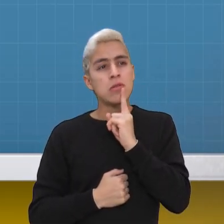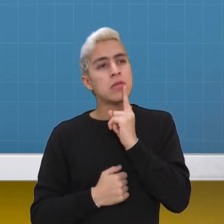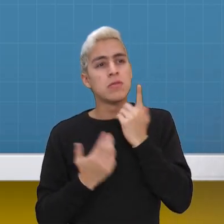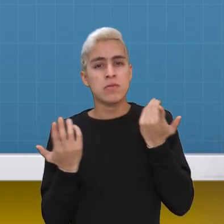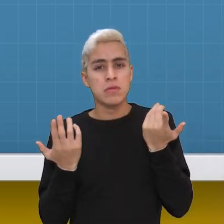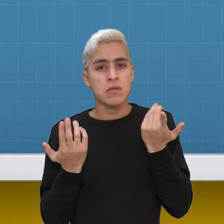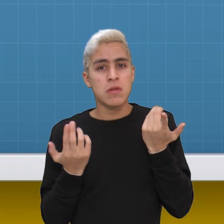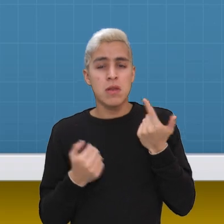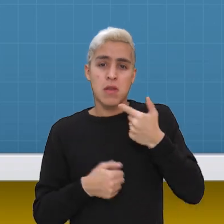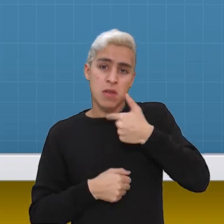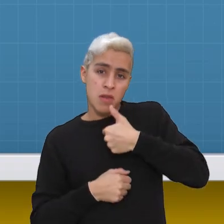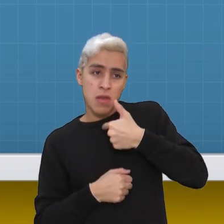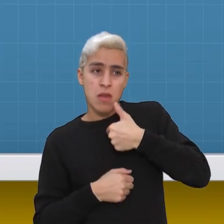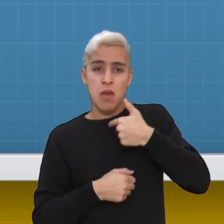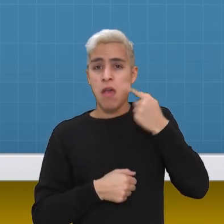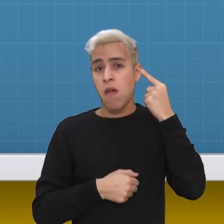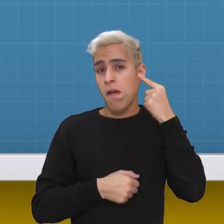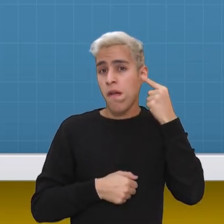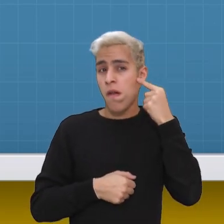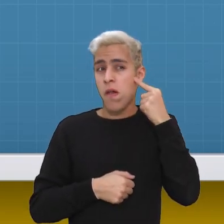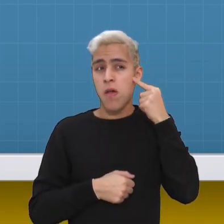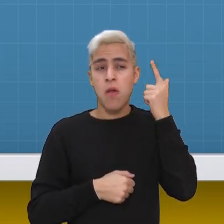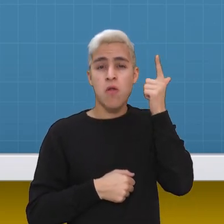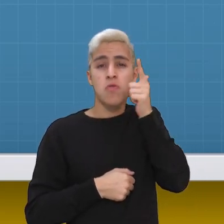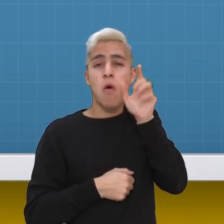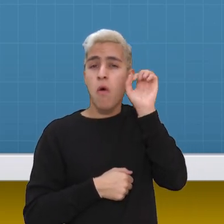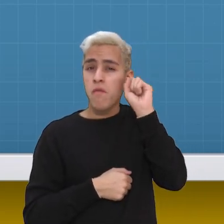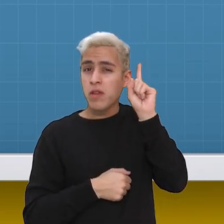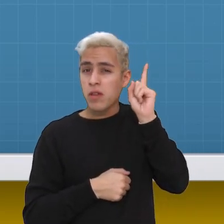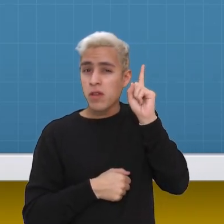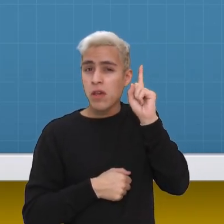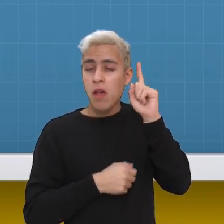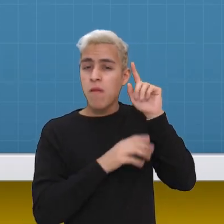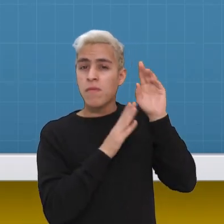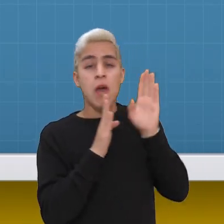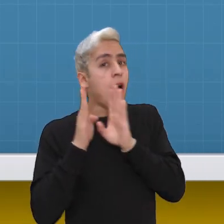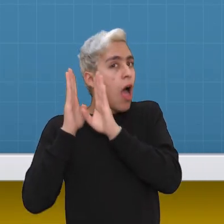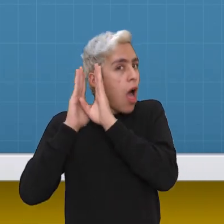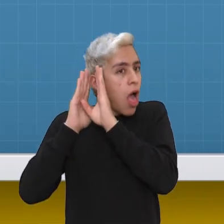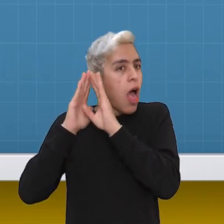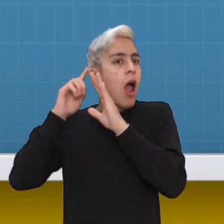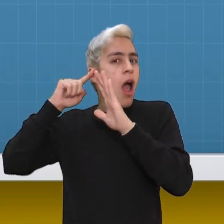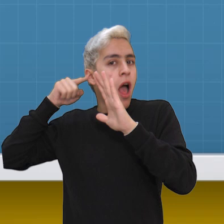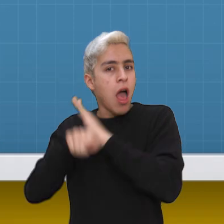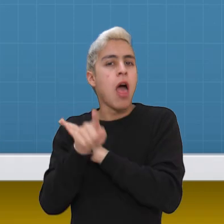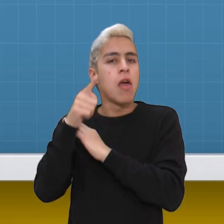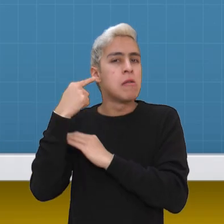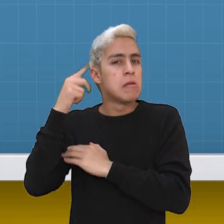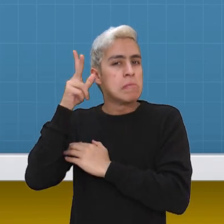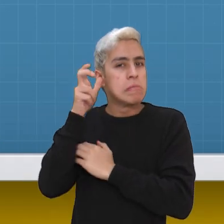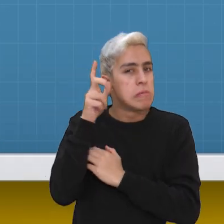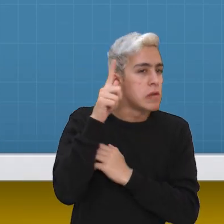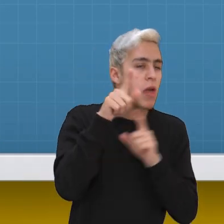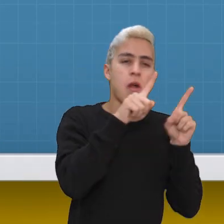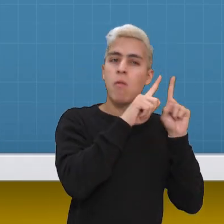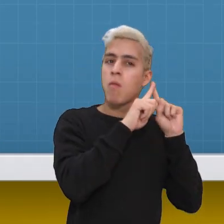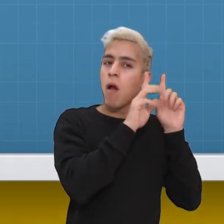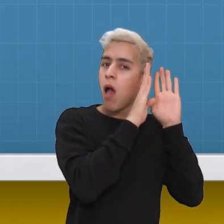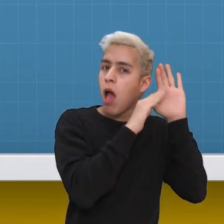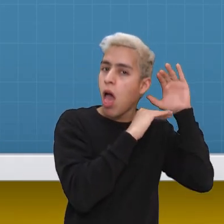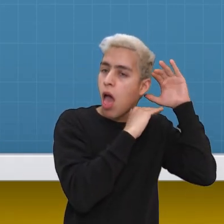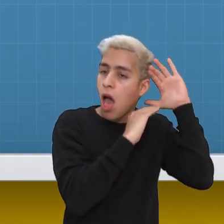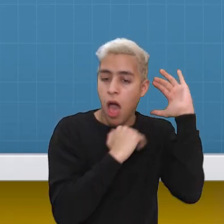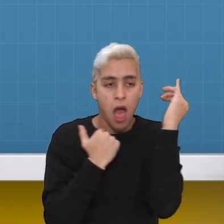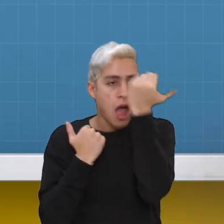sou surda e faço do ouvido que eu não ouço, deixo ele do ladinho e ouço muito bem por aqui. A gente se vira,